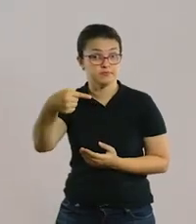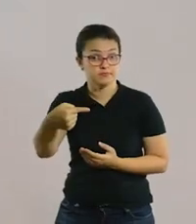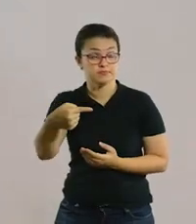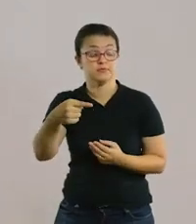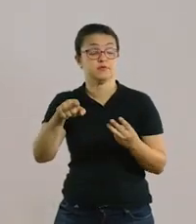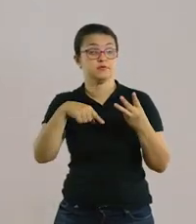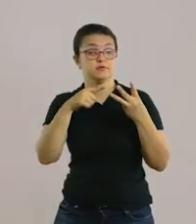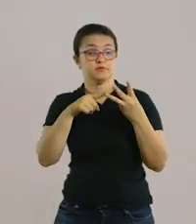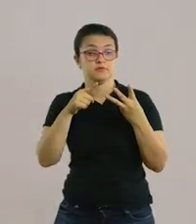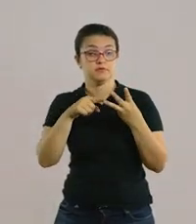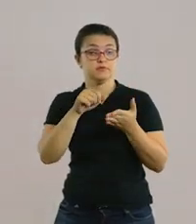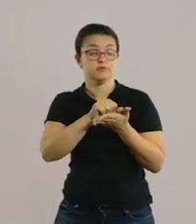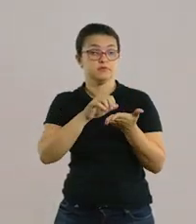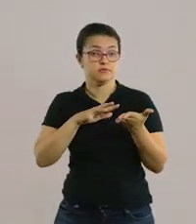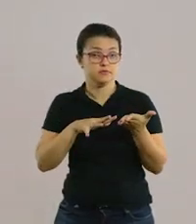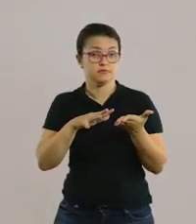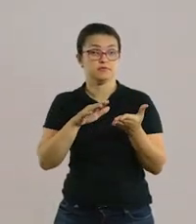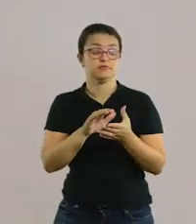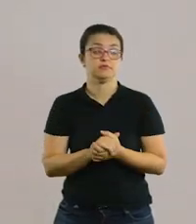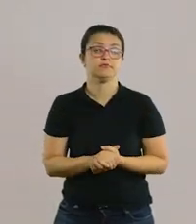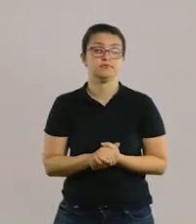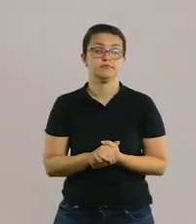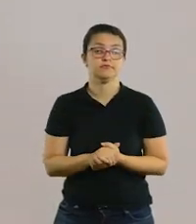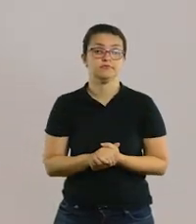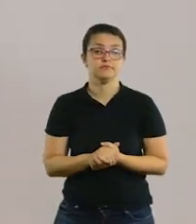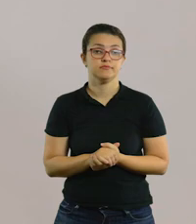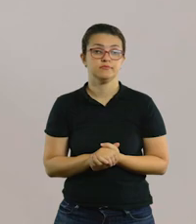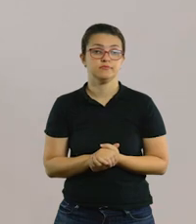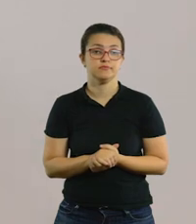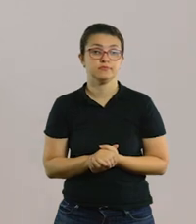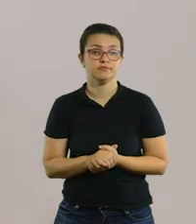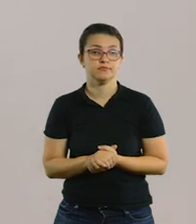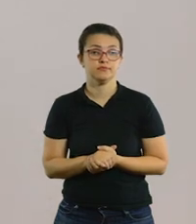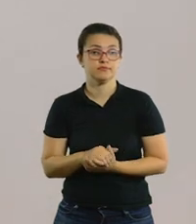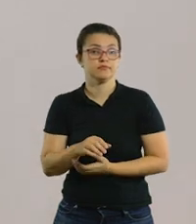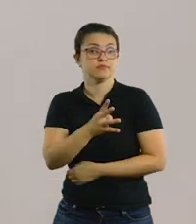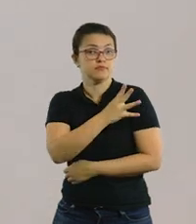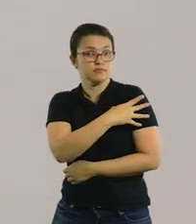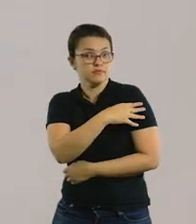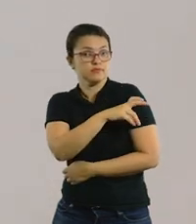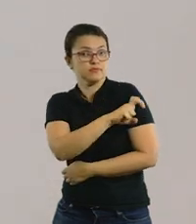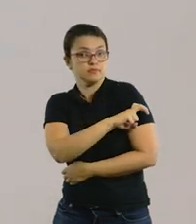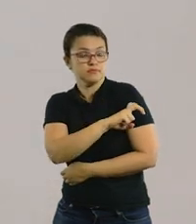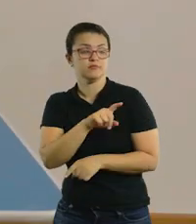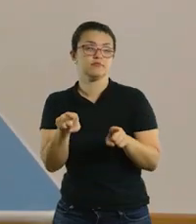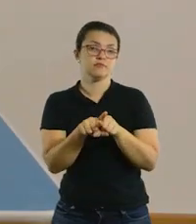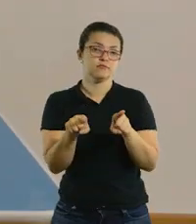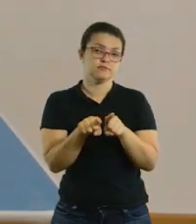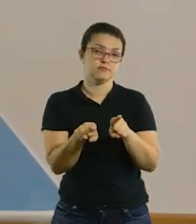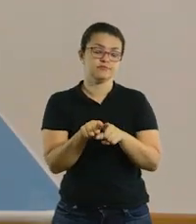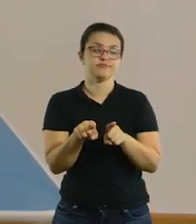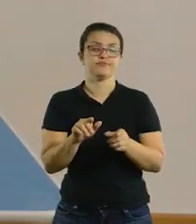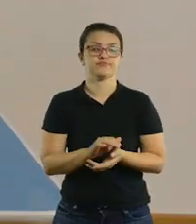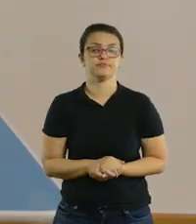A próxima e última atividade desse vídeo, pessoal, é para os alunos de 4º ao 5º ano também.